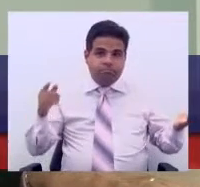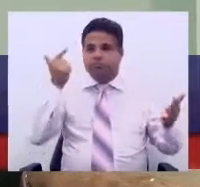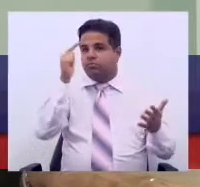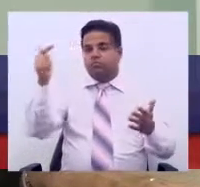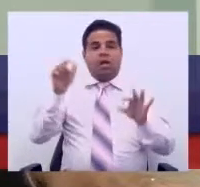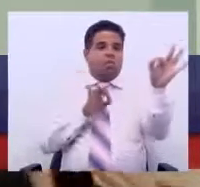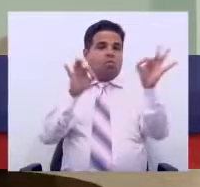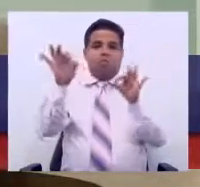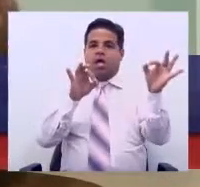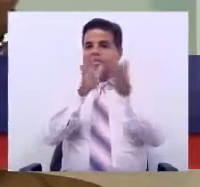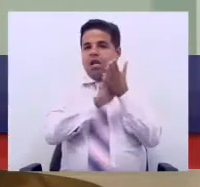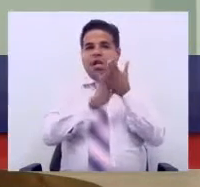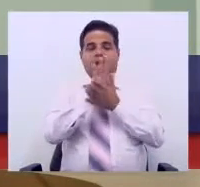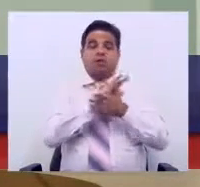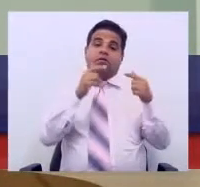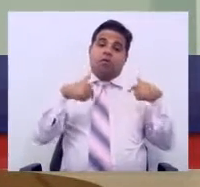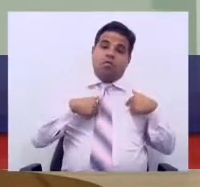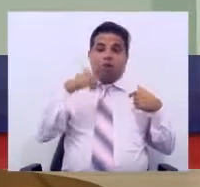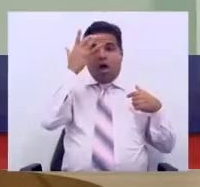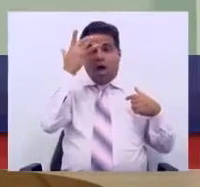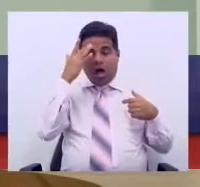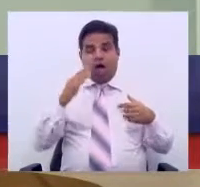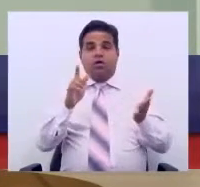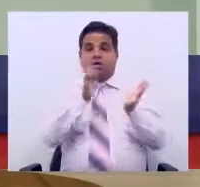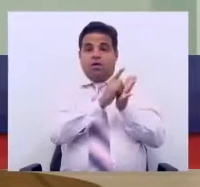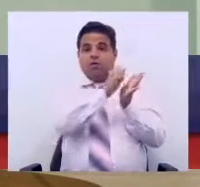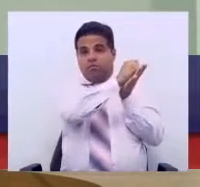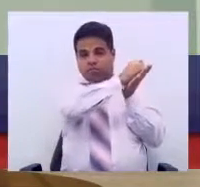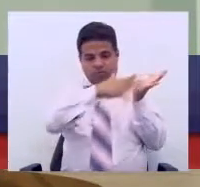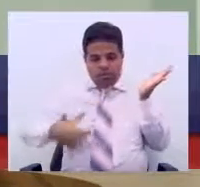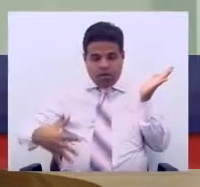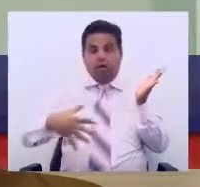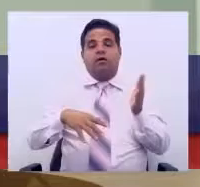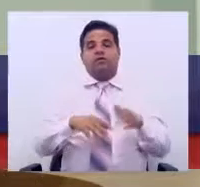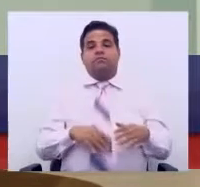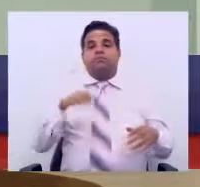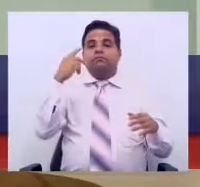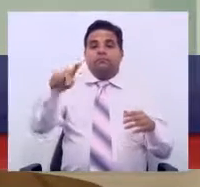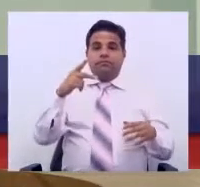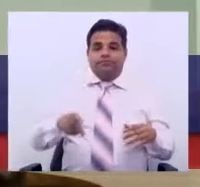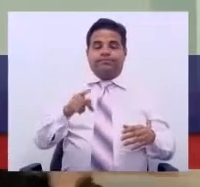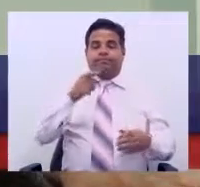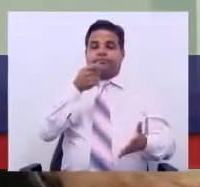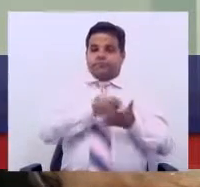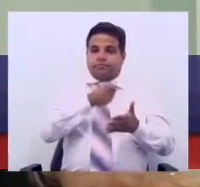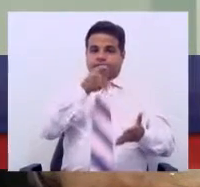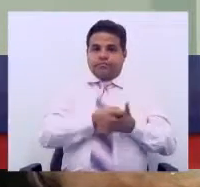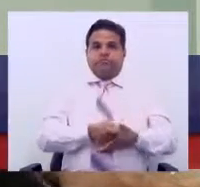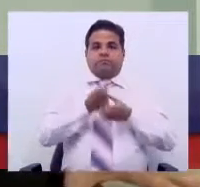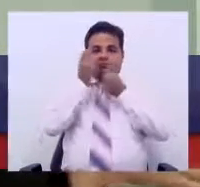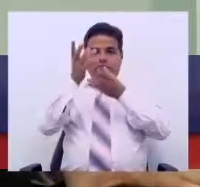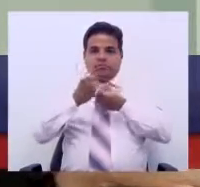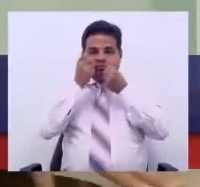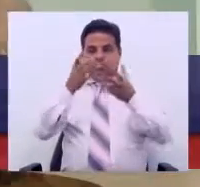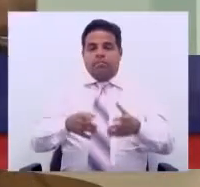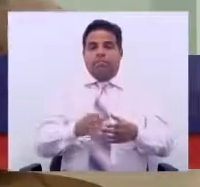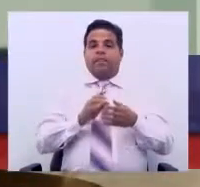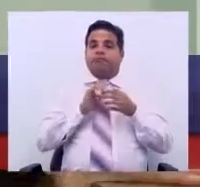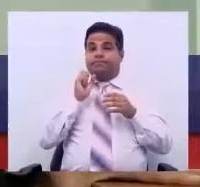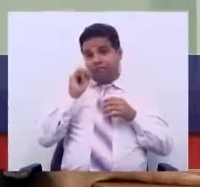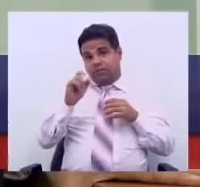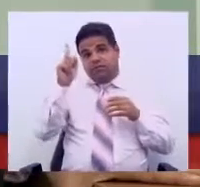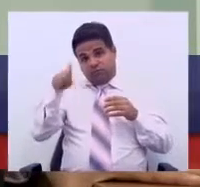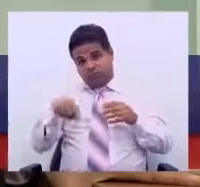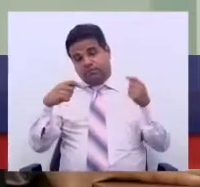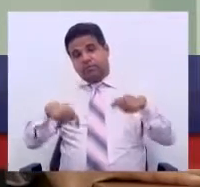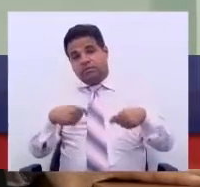havendo reajuste. Então, eu acho que a Folha Metropolitana, pelo seu dever de informação, comportaria, se for o